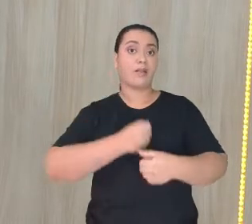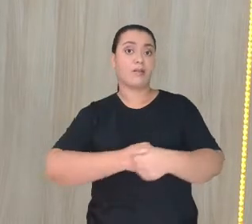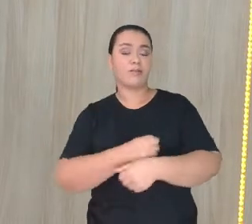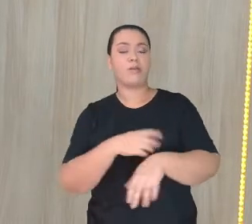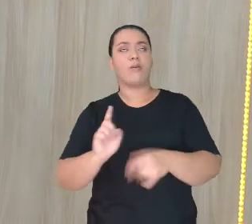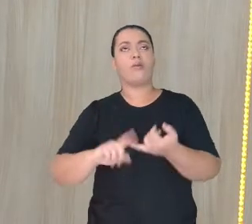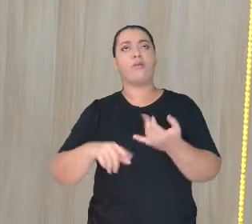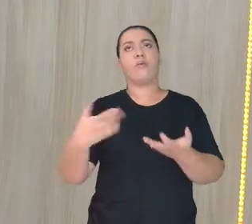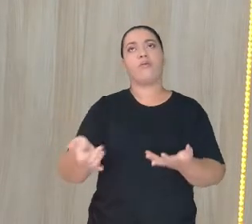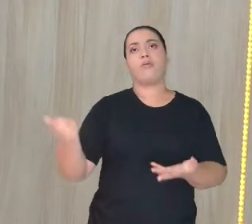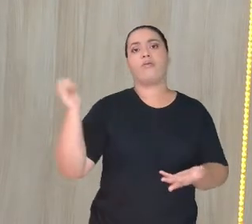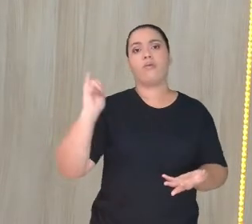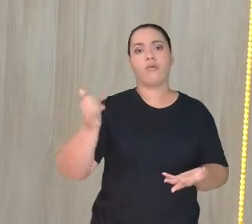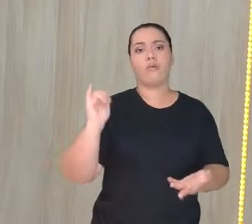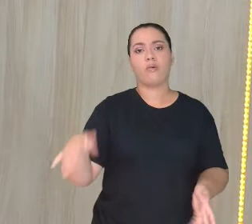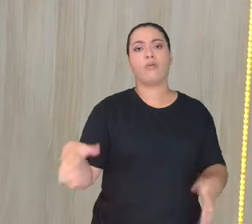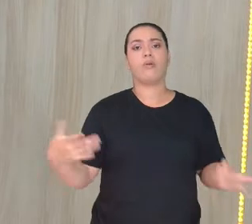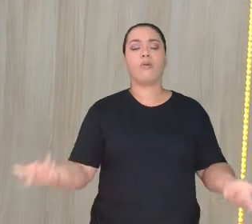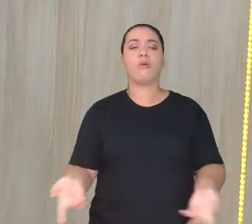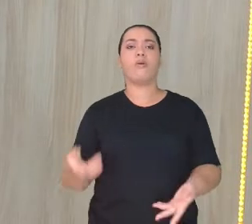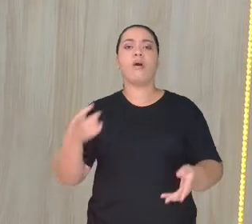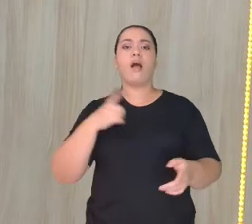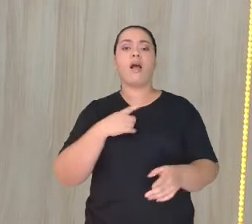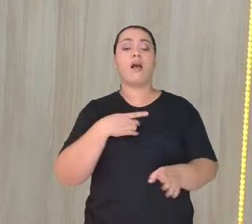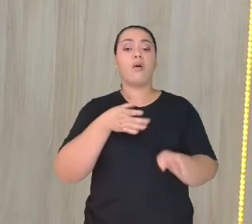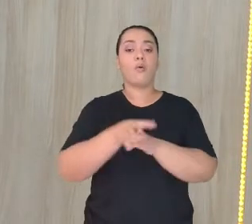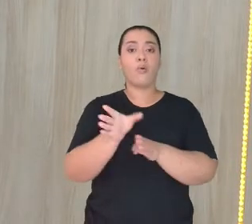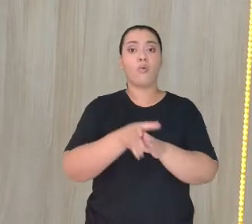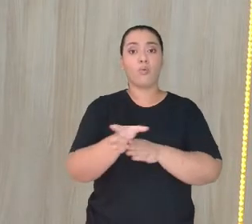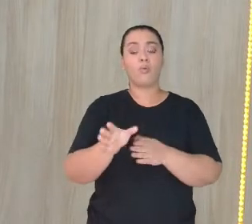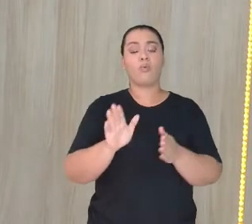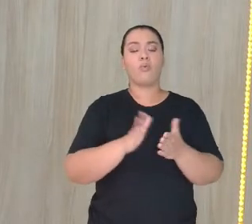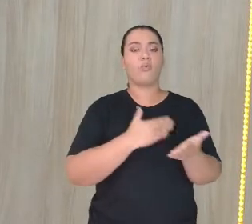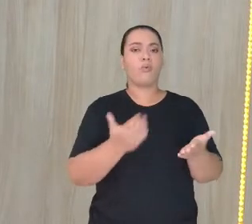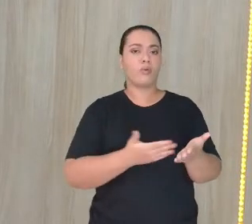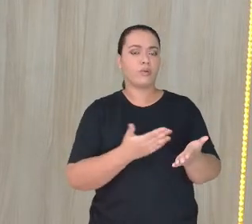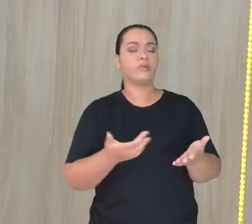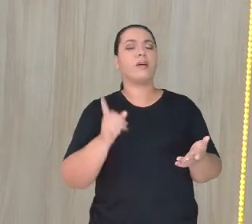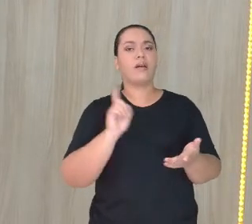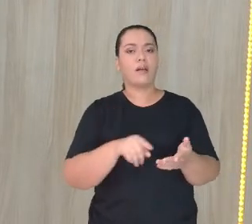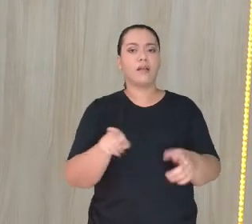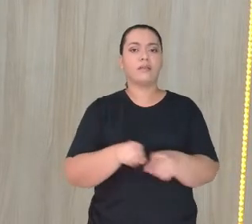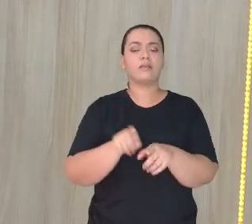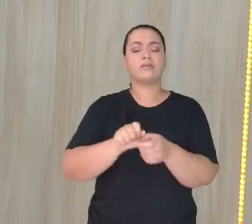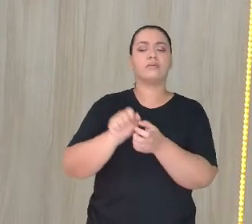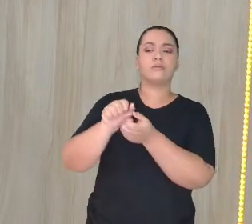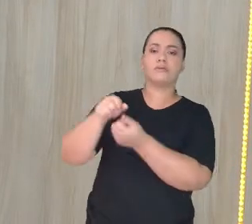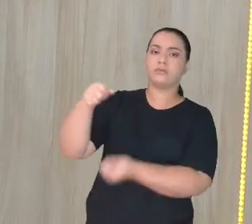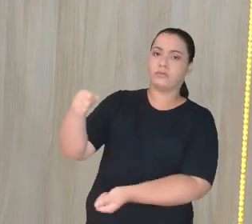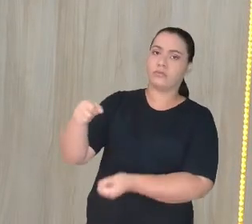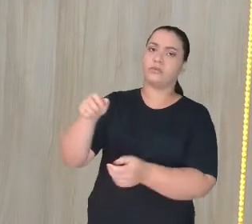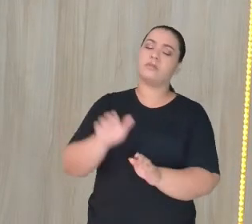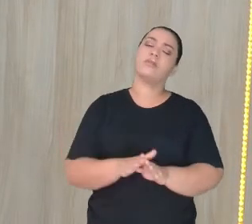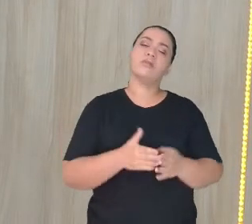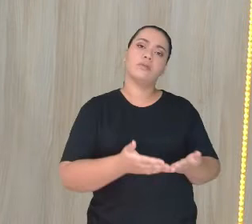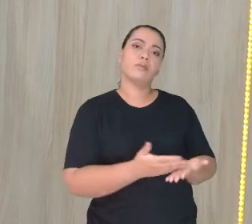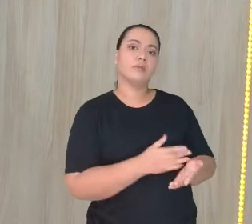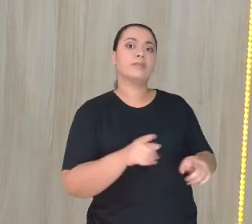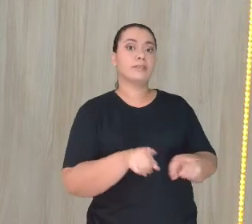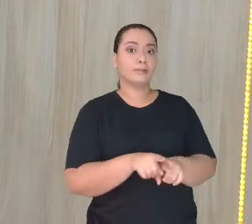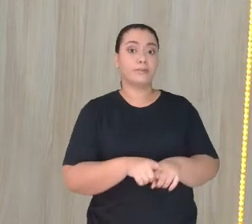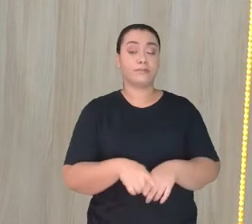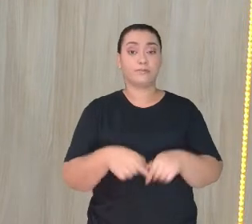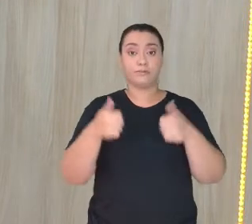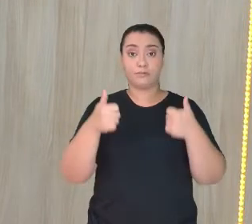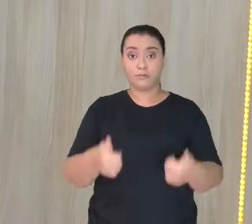um conto, ou que um manual de instrução é um manual de instrução, ou que um cartaz é um cartaz, ou que o folder é um folder.